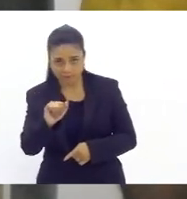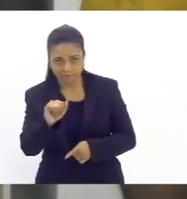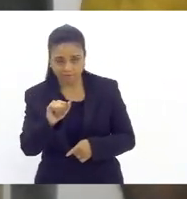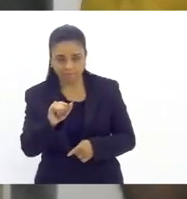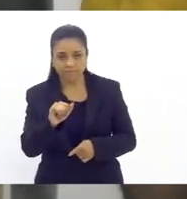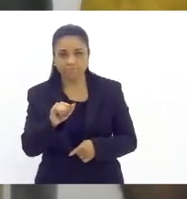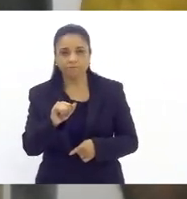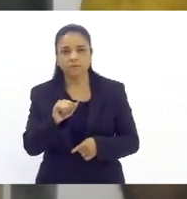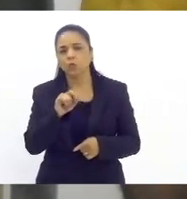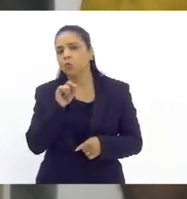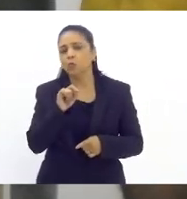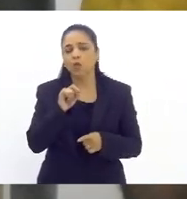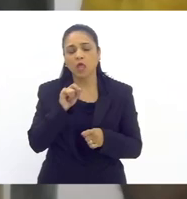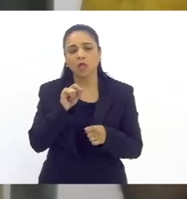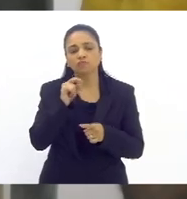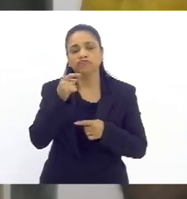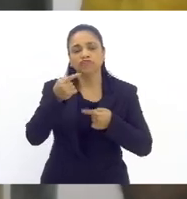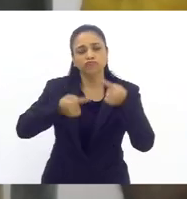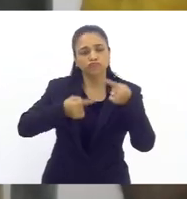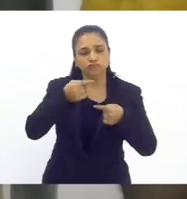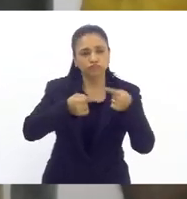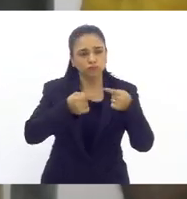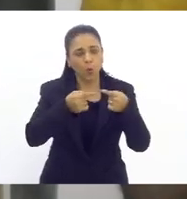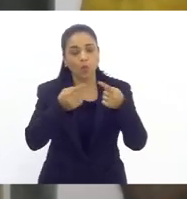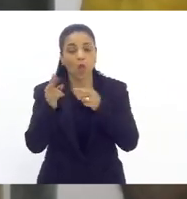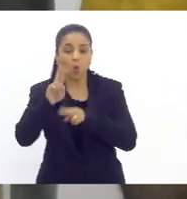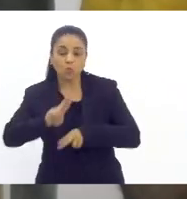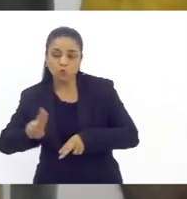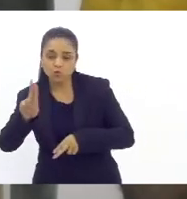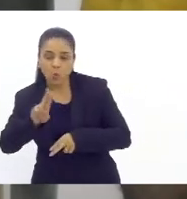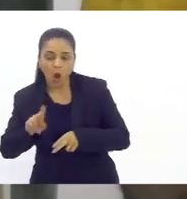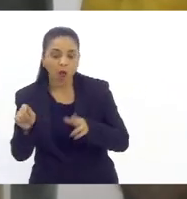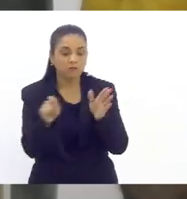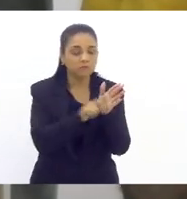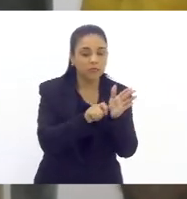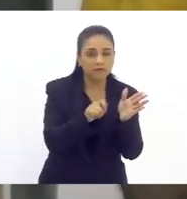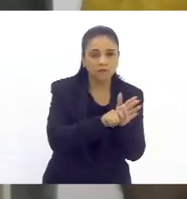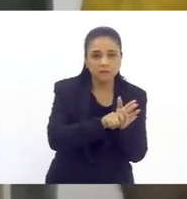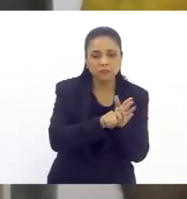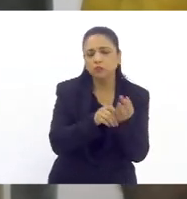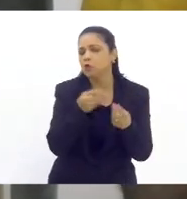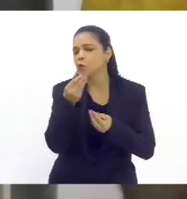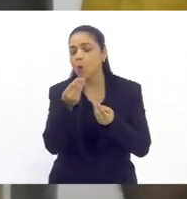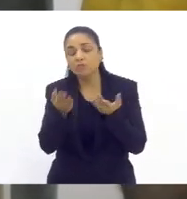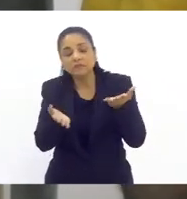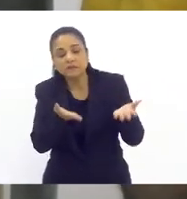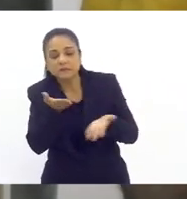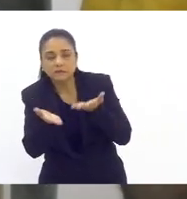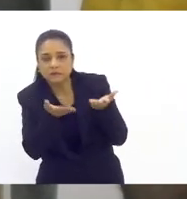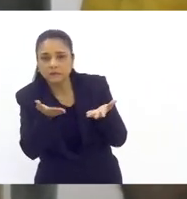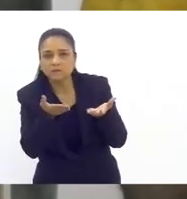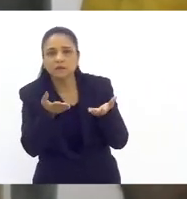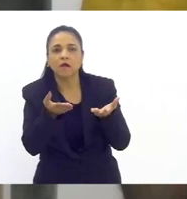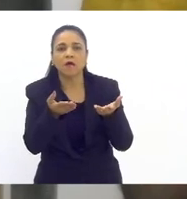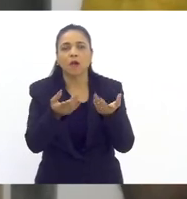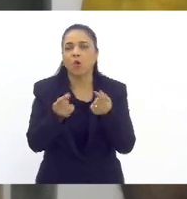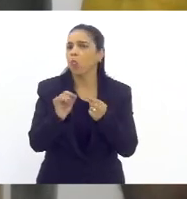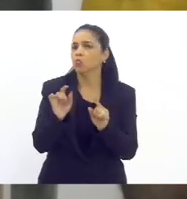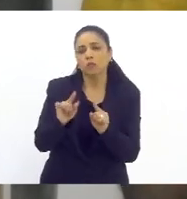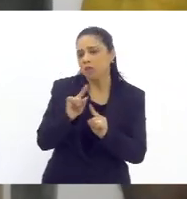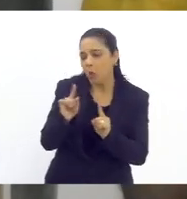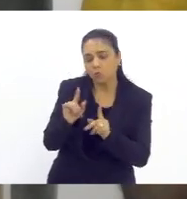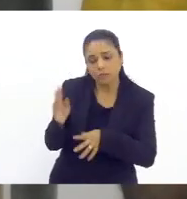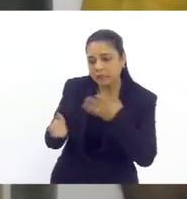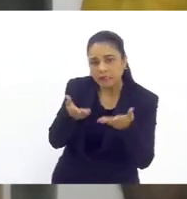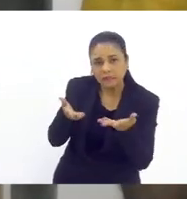do que que é usuário do que que é traficante de como tratar de como não tratar a questão por exemplo de fazer